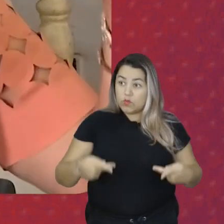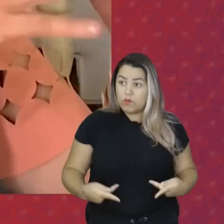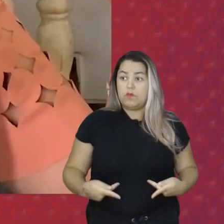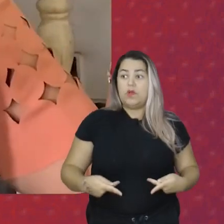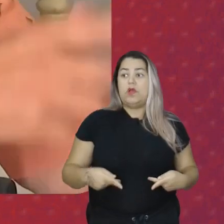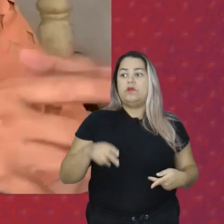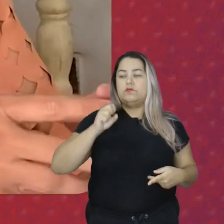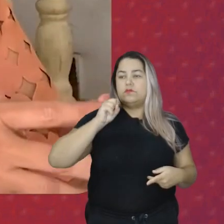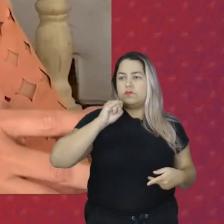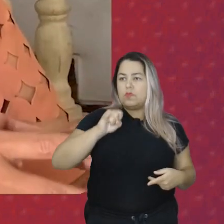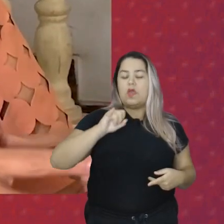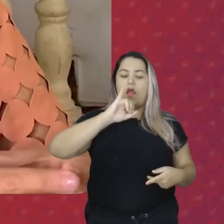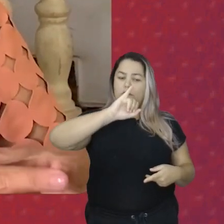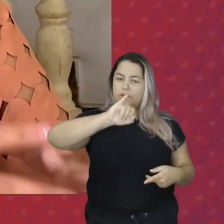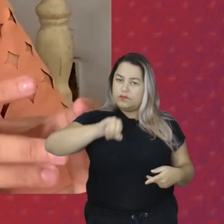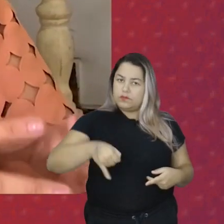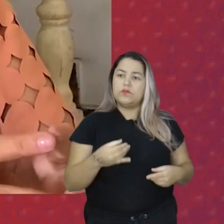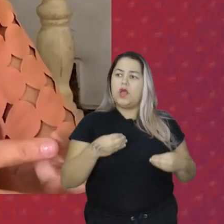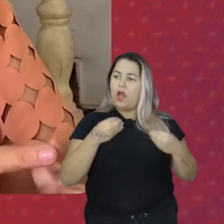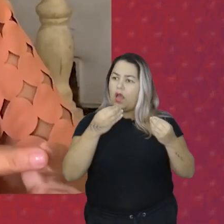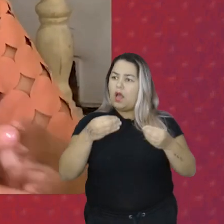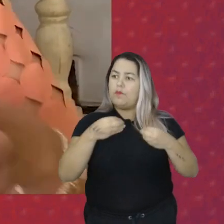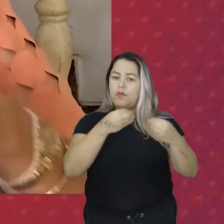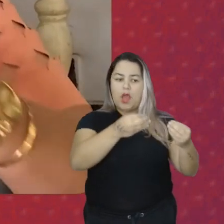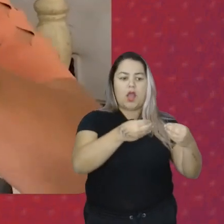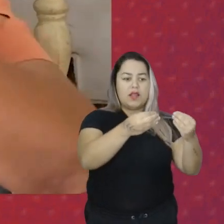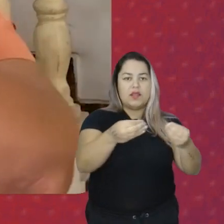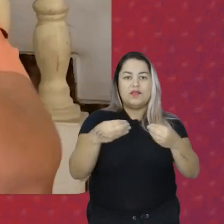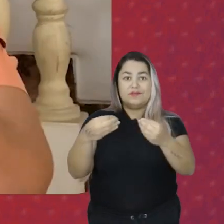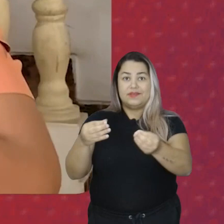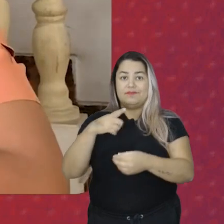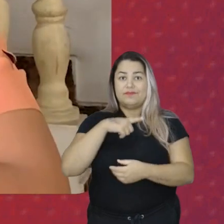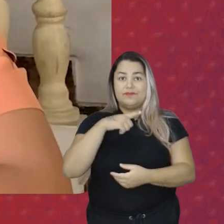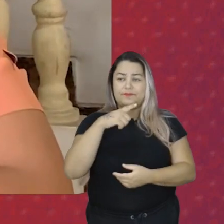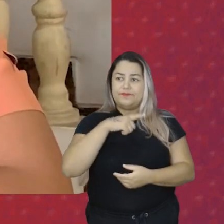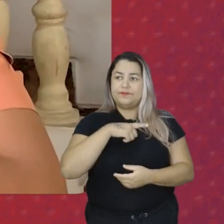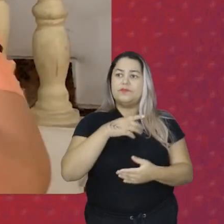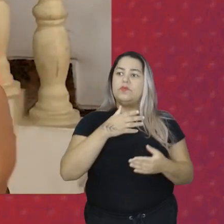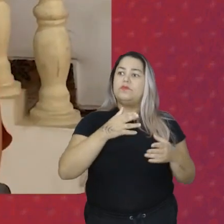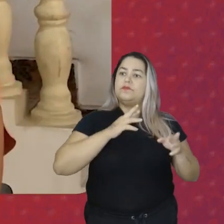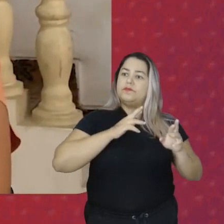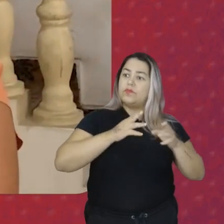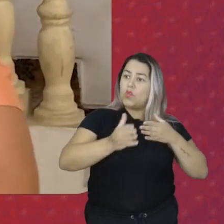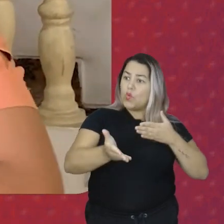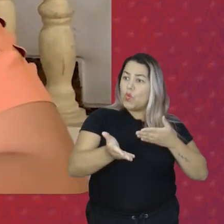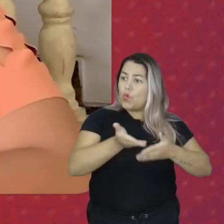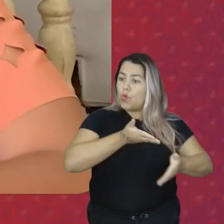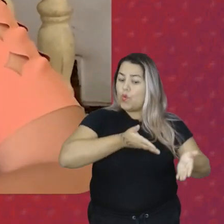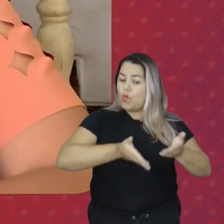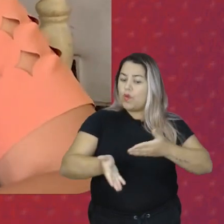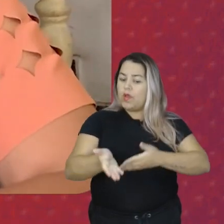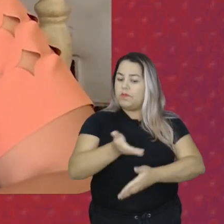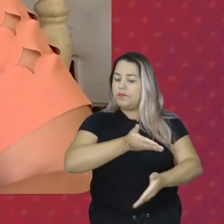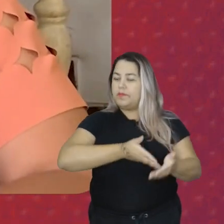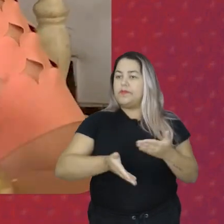for dadas oportunidades para que ele tenha suas interações com o meio,